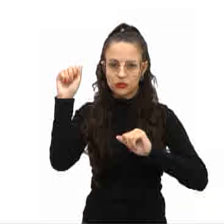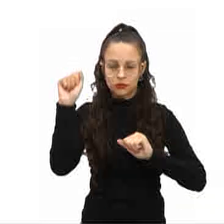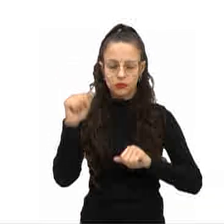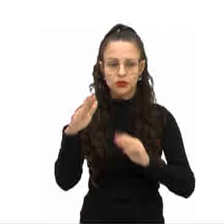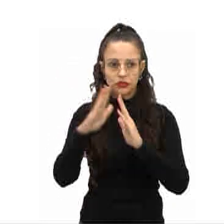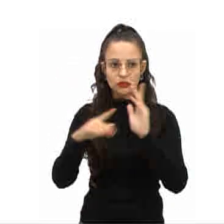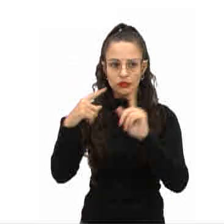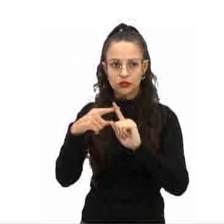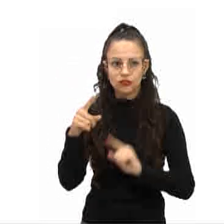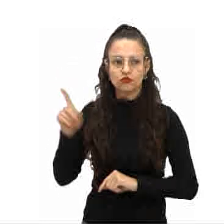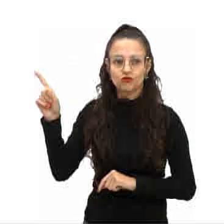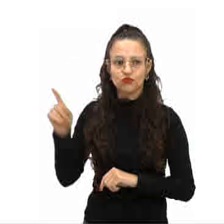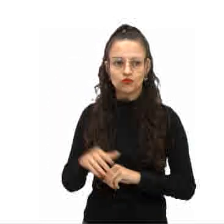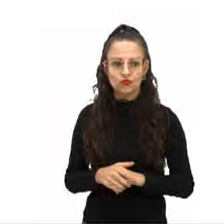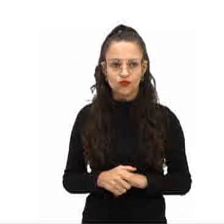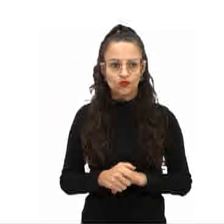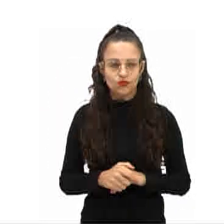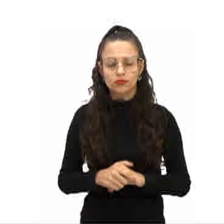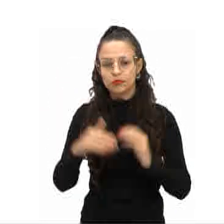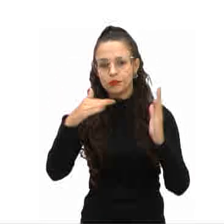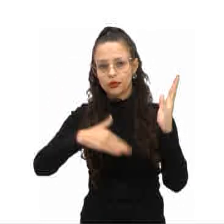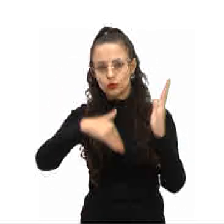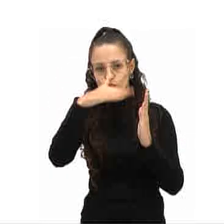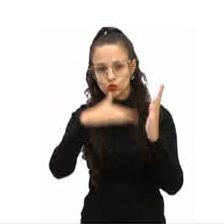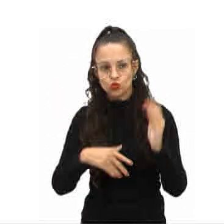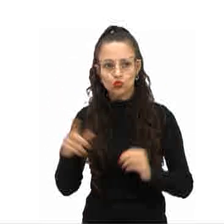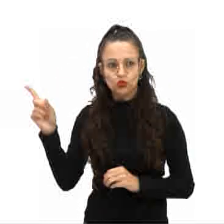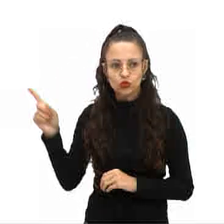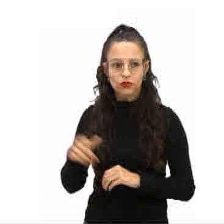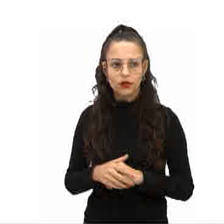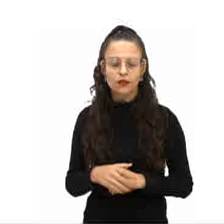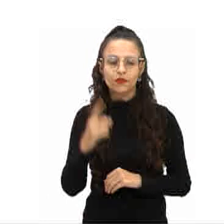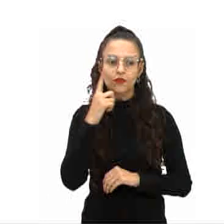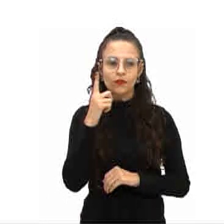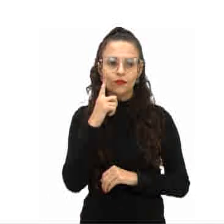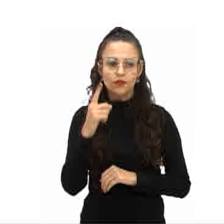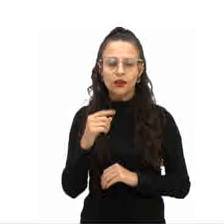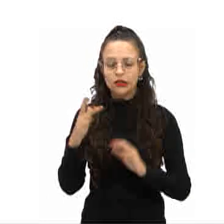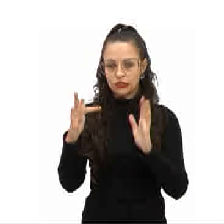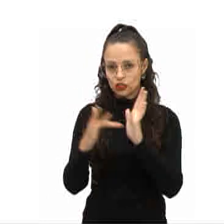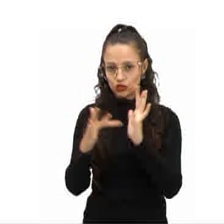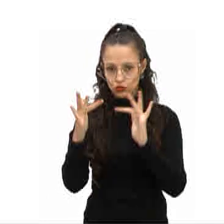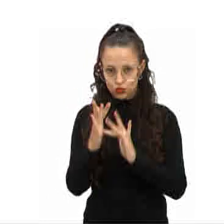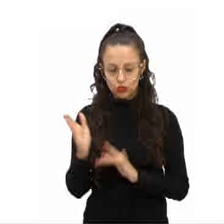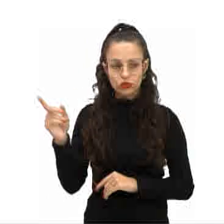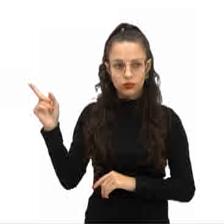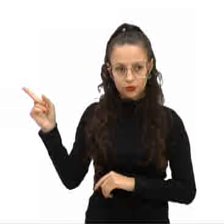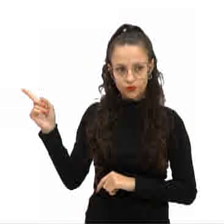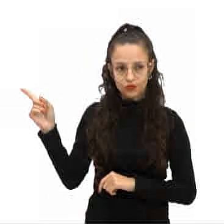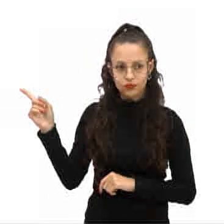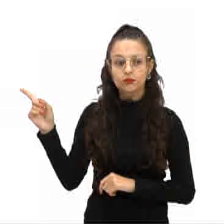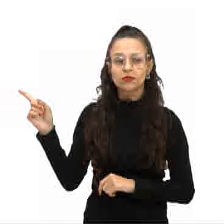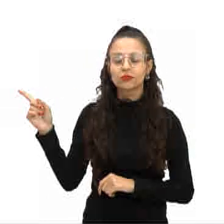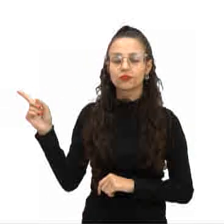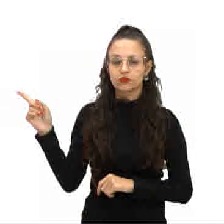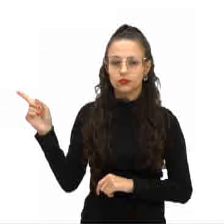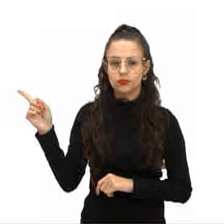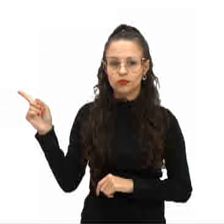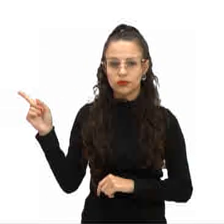do Panteão Real, um pouquinho da pintura, né? Então a gente tem a concepção aqui do Cristo, tá? Aqui